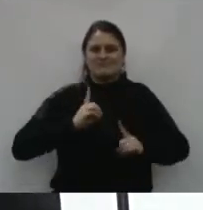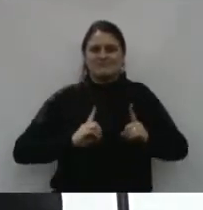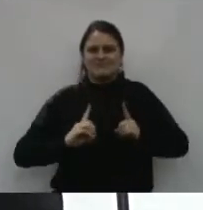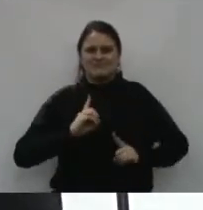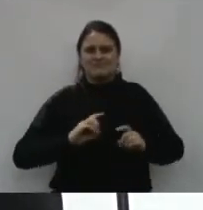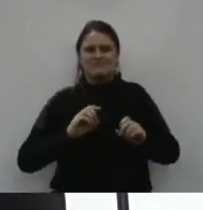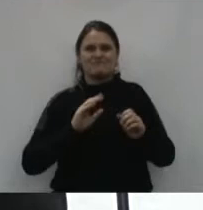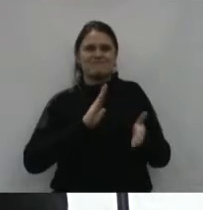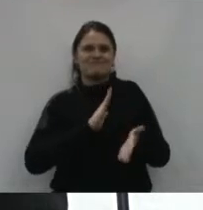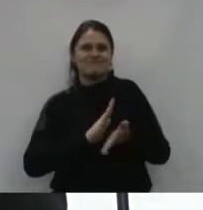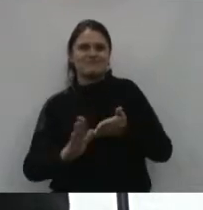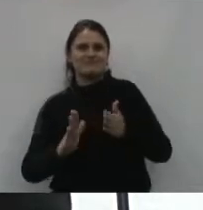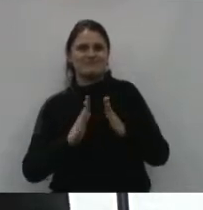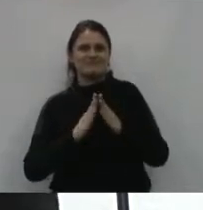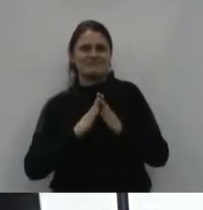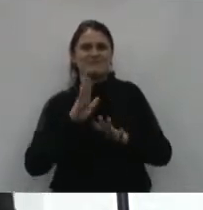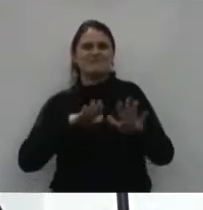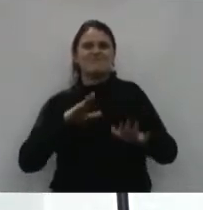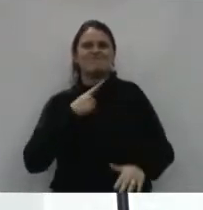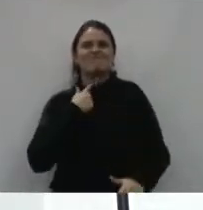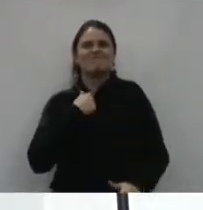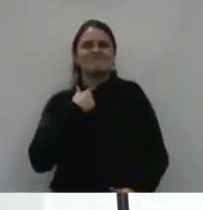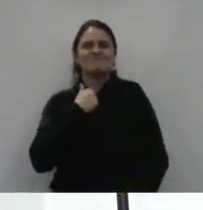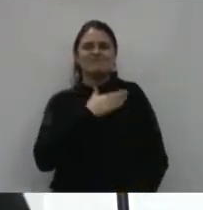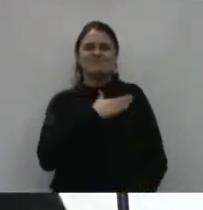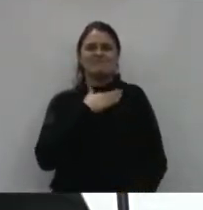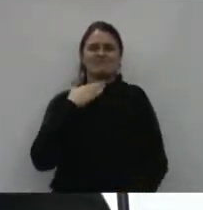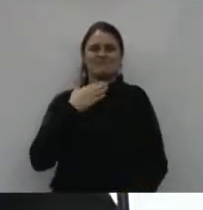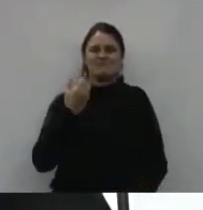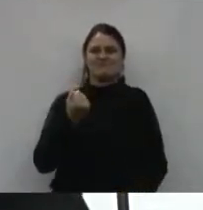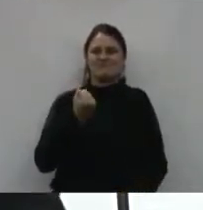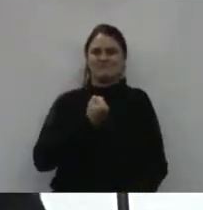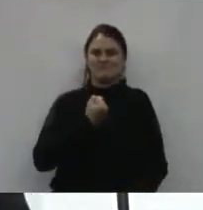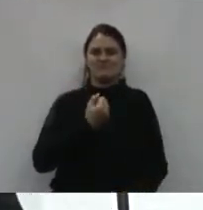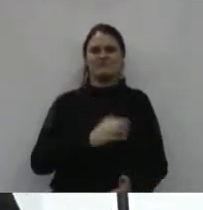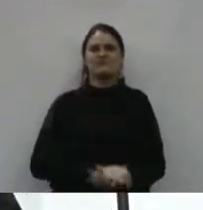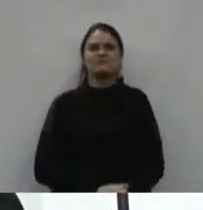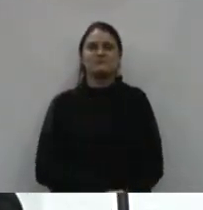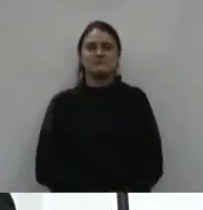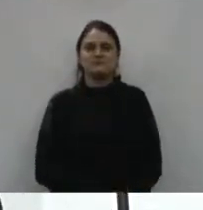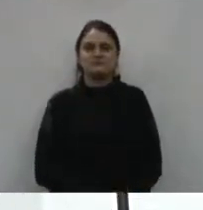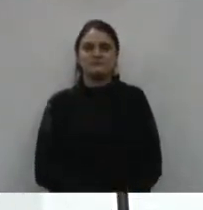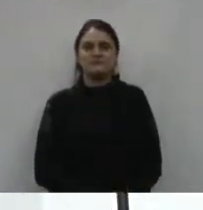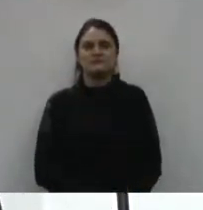fugas de casa tentativas de suicídio entre outros